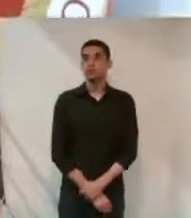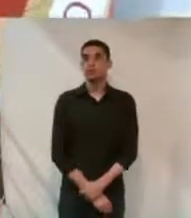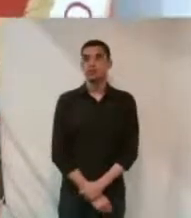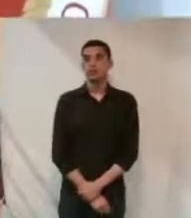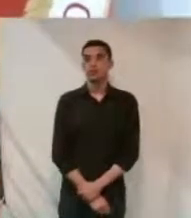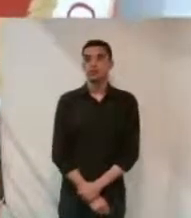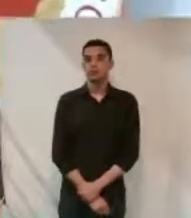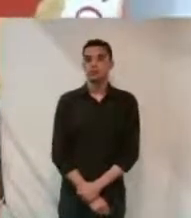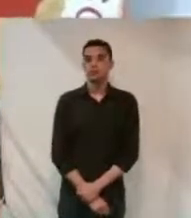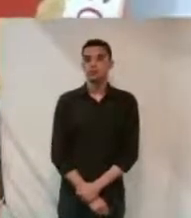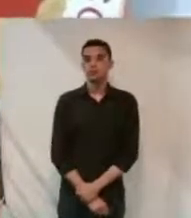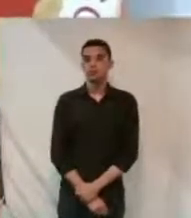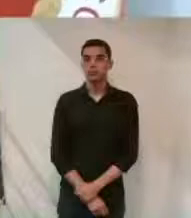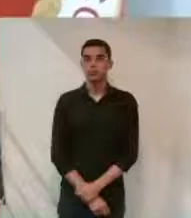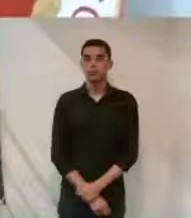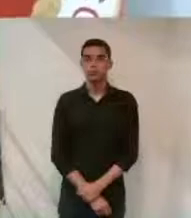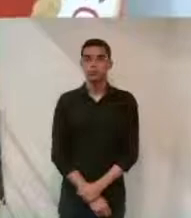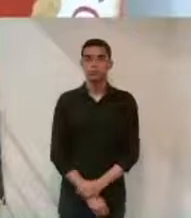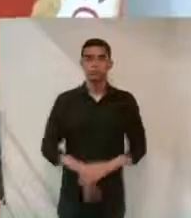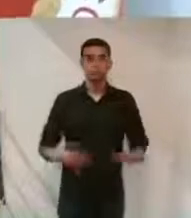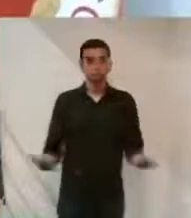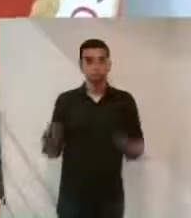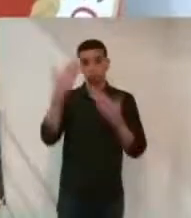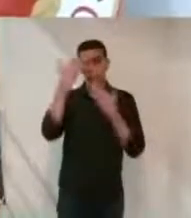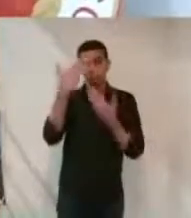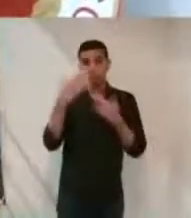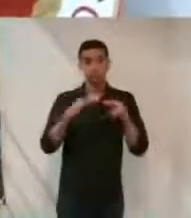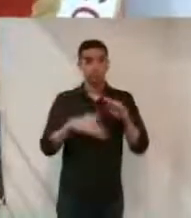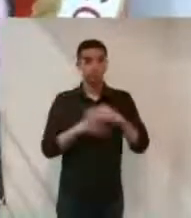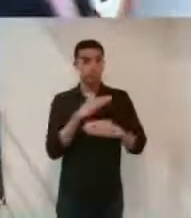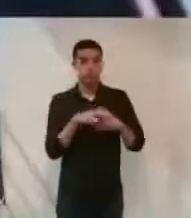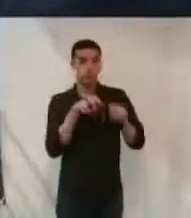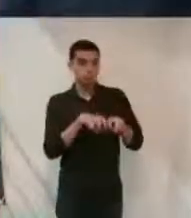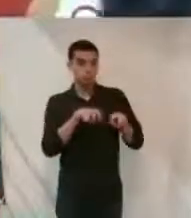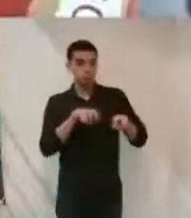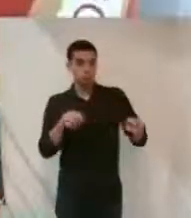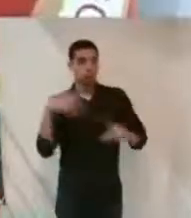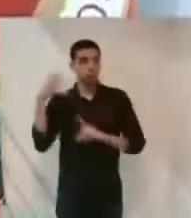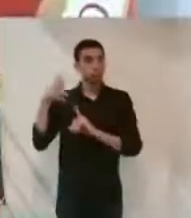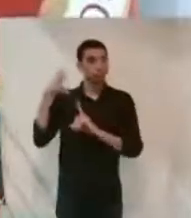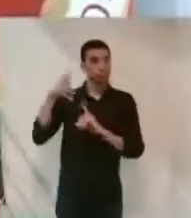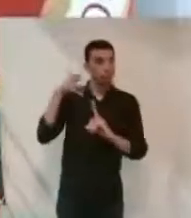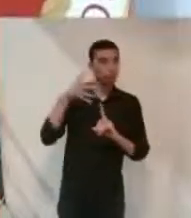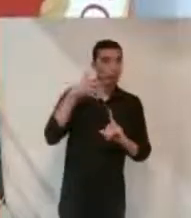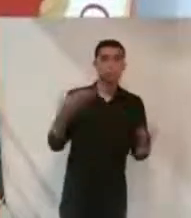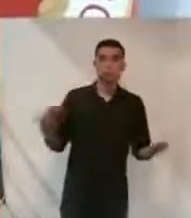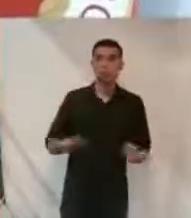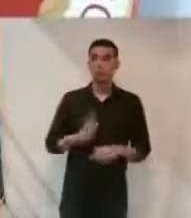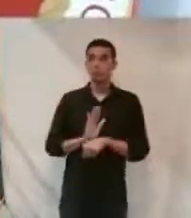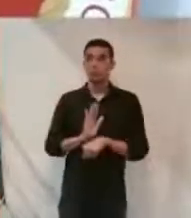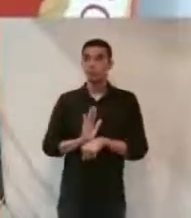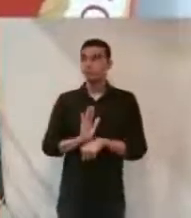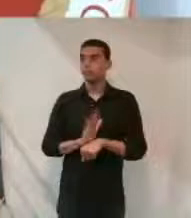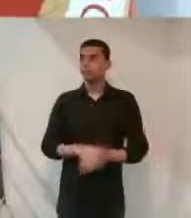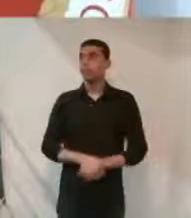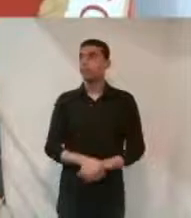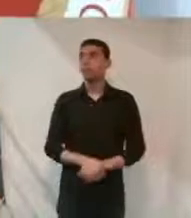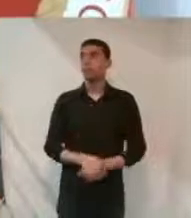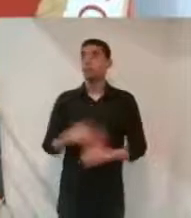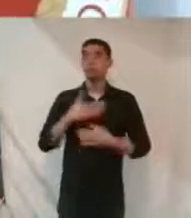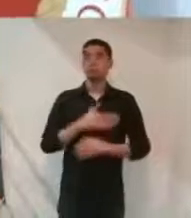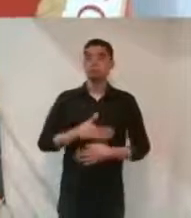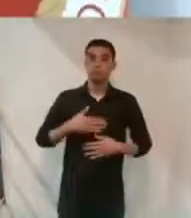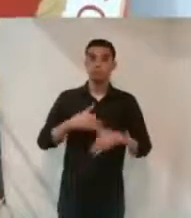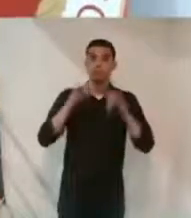Bem, nós agradecemos a todos os participantes do primeiro painel desta tarde. Gostaríamos de